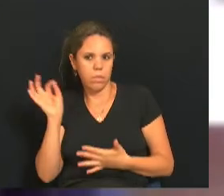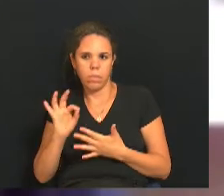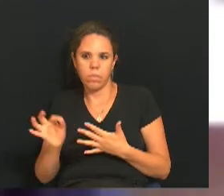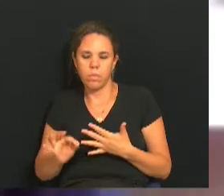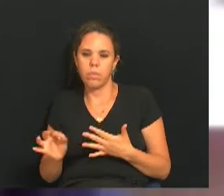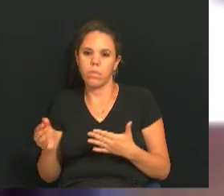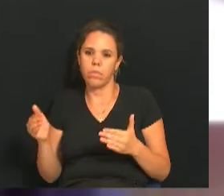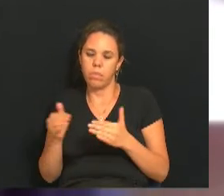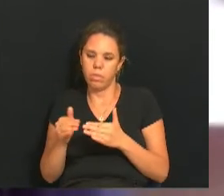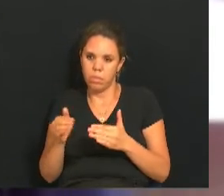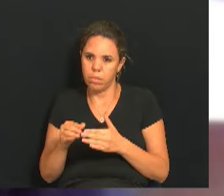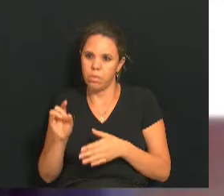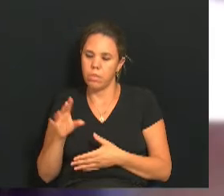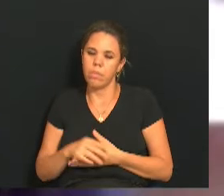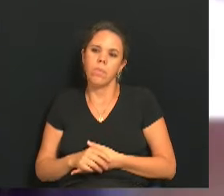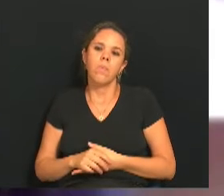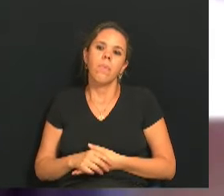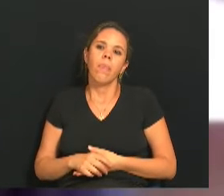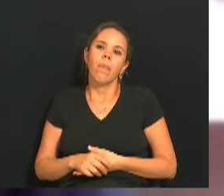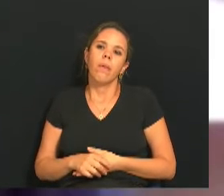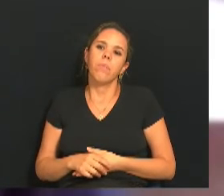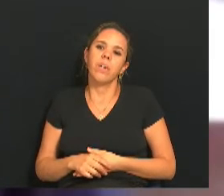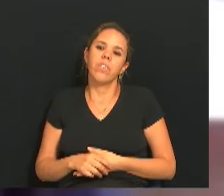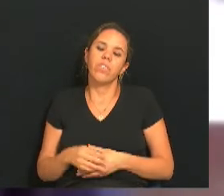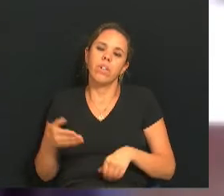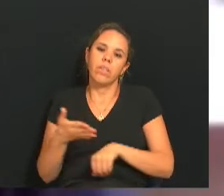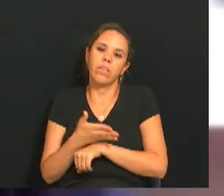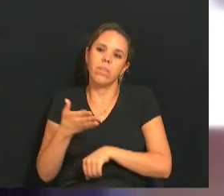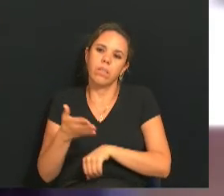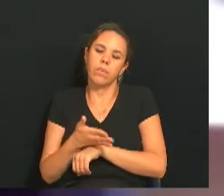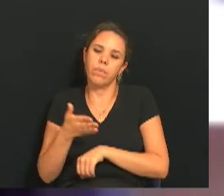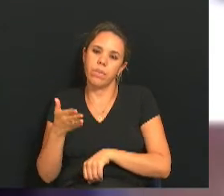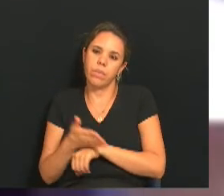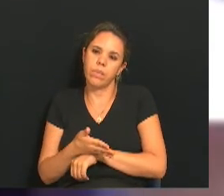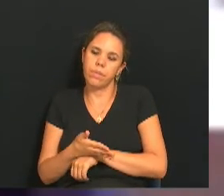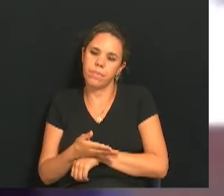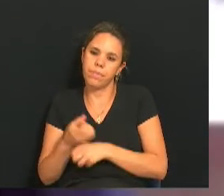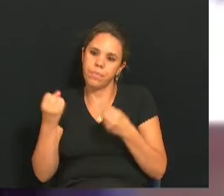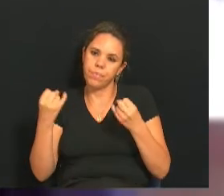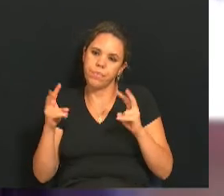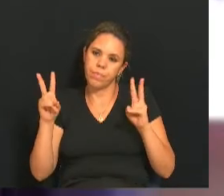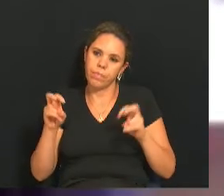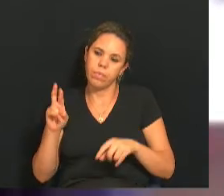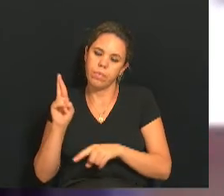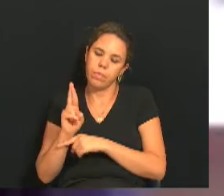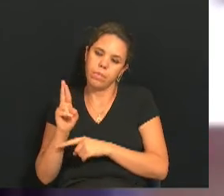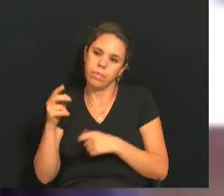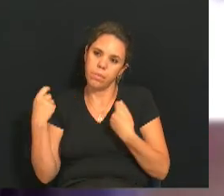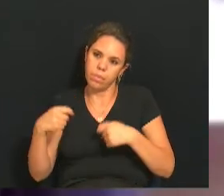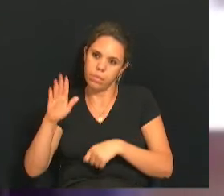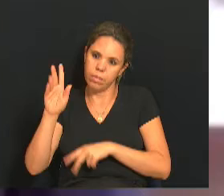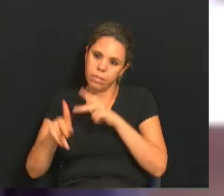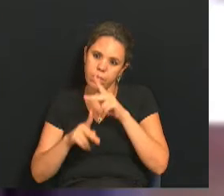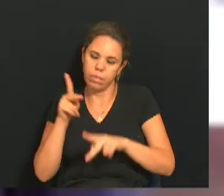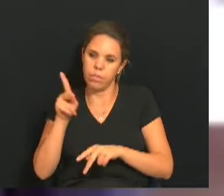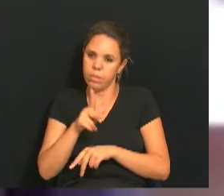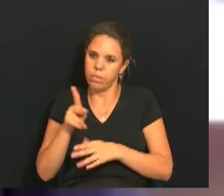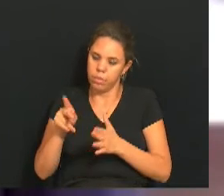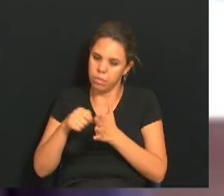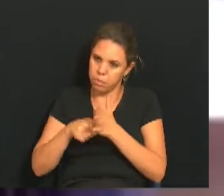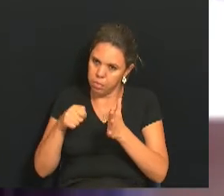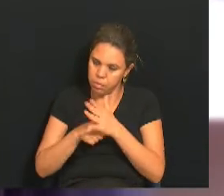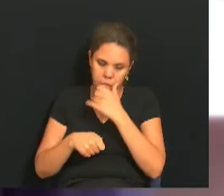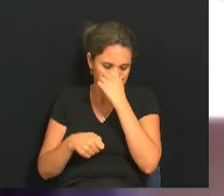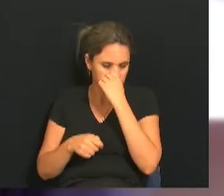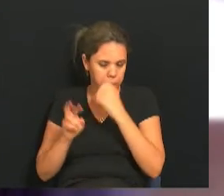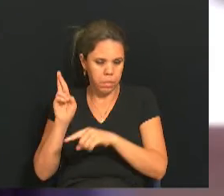concordo, dos participantes que vieram antes de mim, e ressaltar essa questão da representatividade, que eu acho que ainda tem